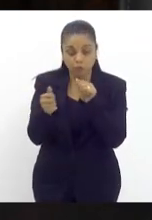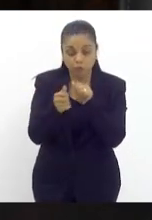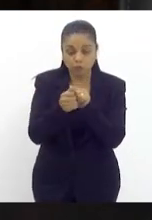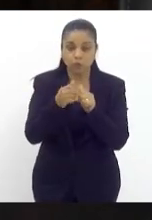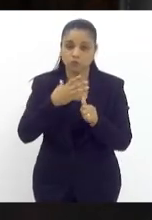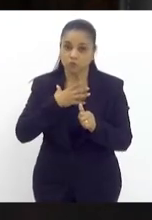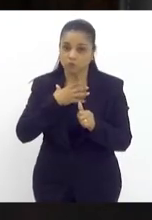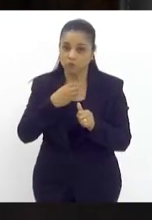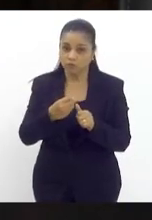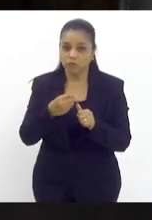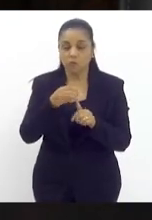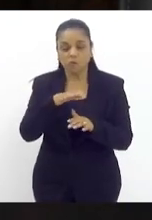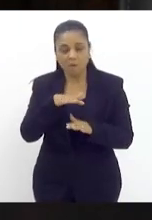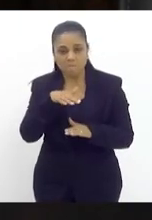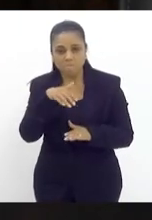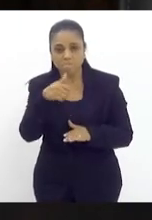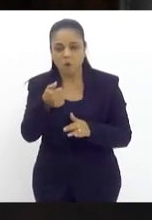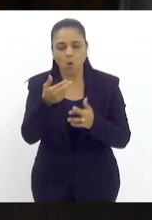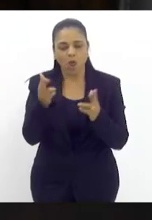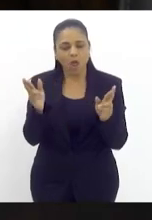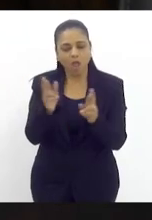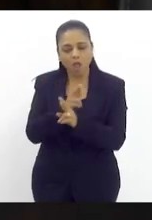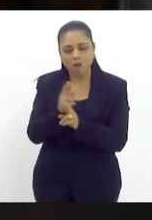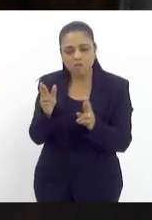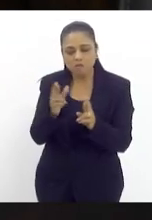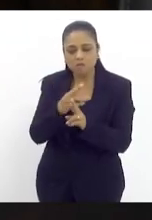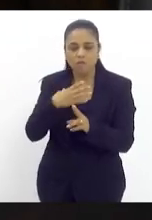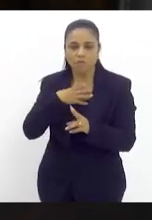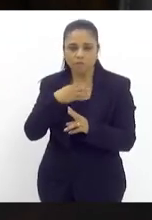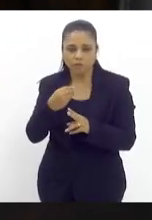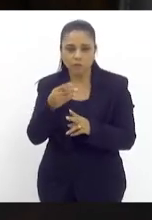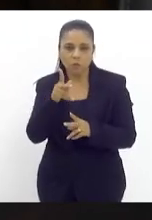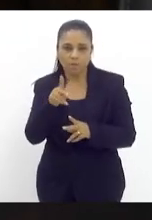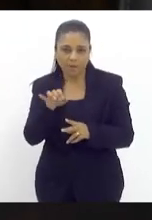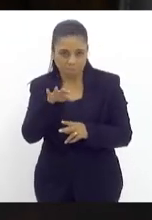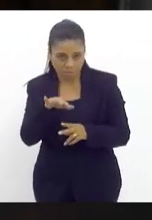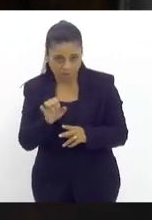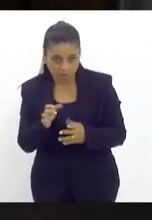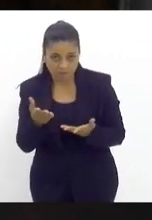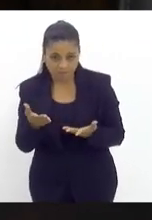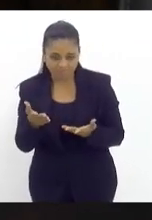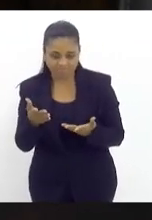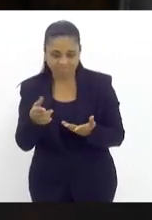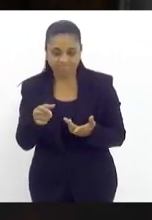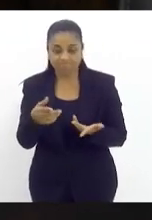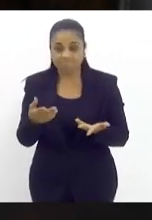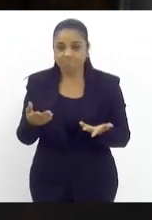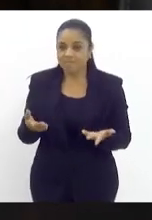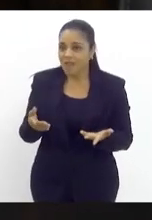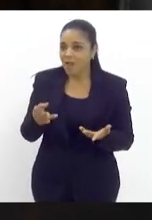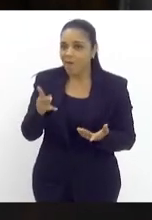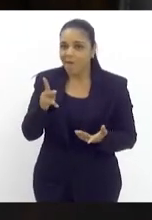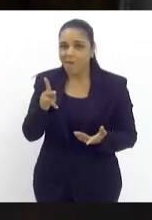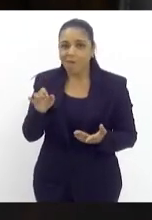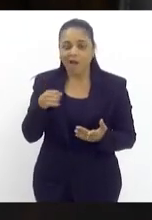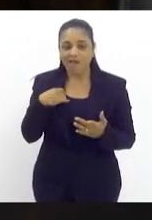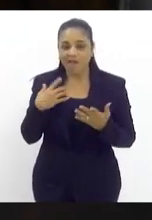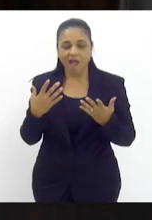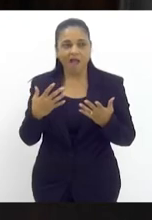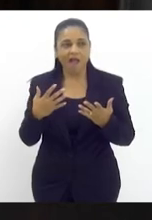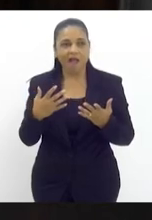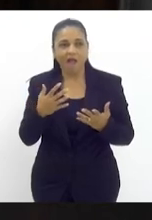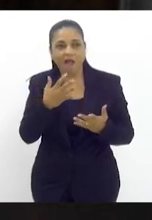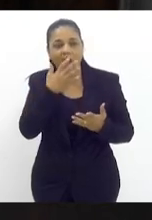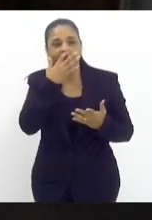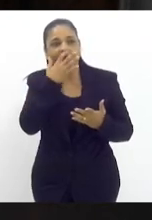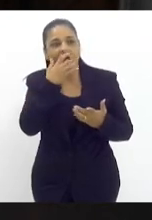que vão melhorar a sua relação com o seu filho. Cara, esse pai, ele paga para fazer isso.